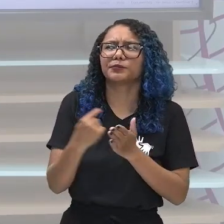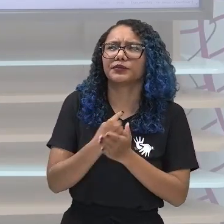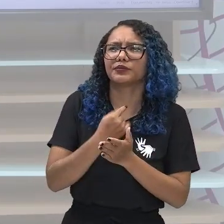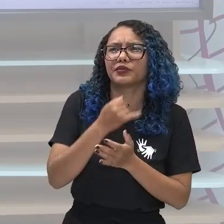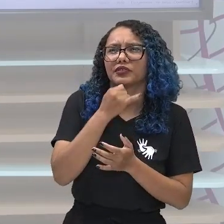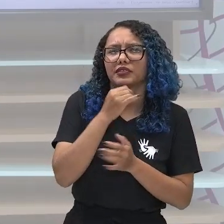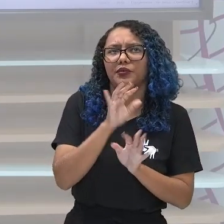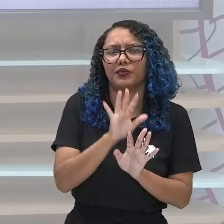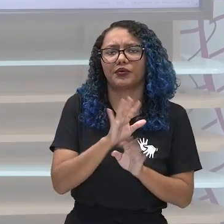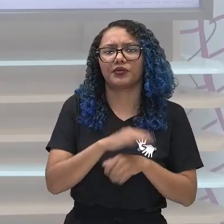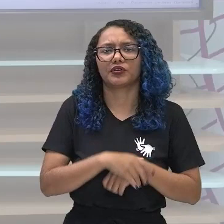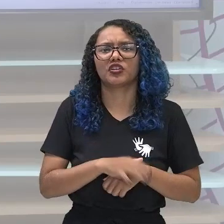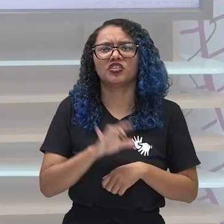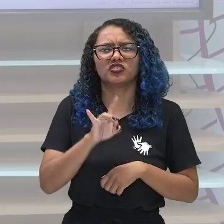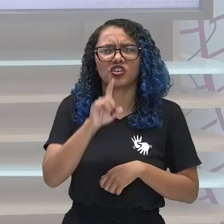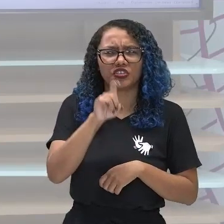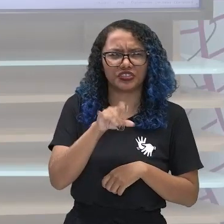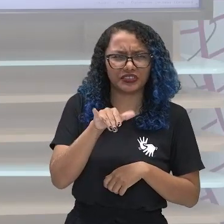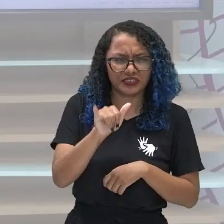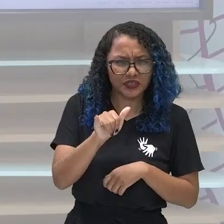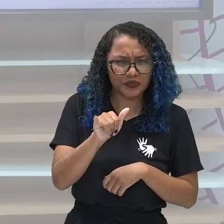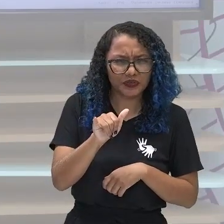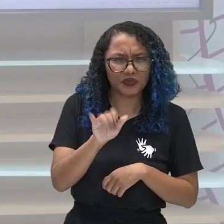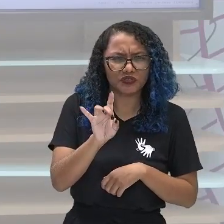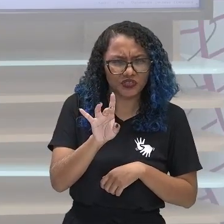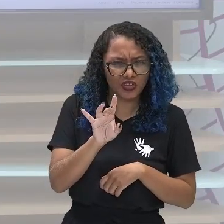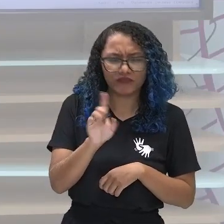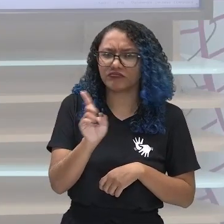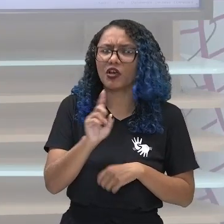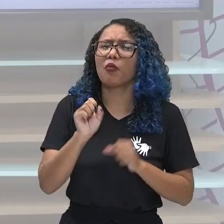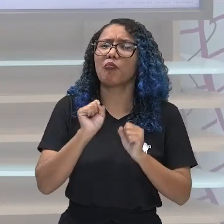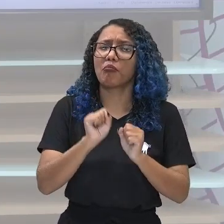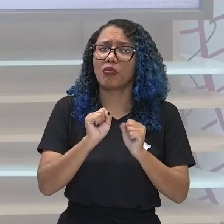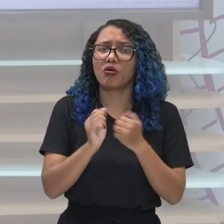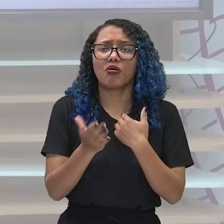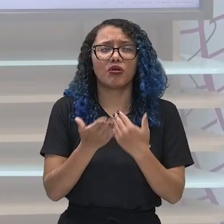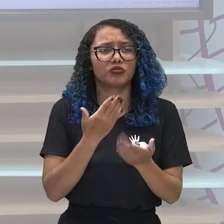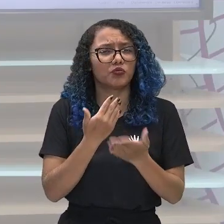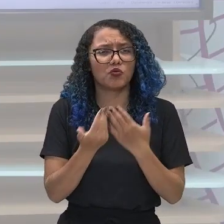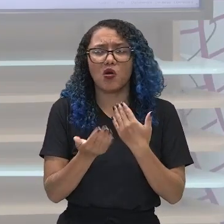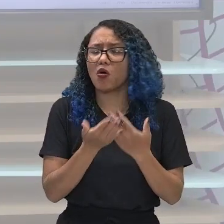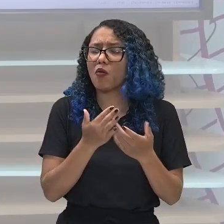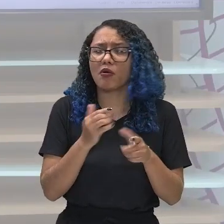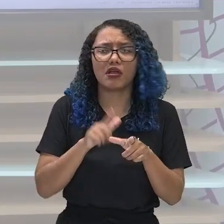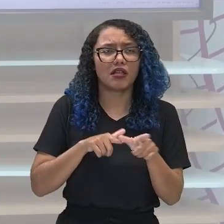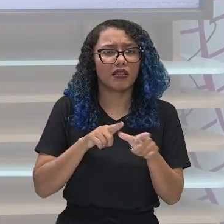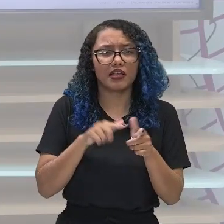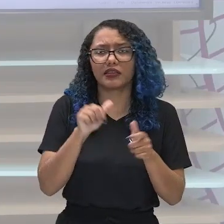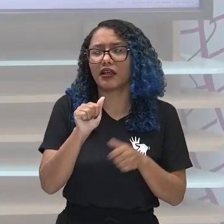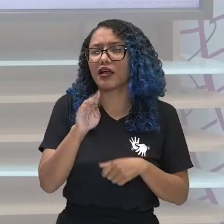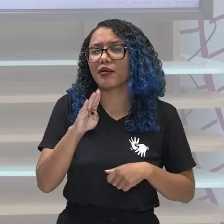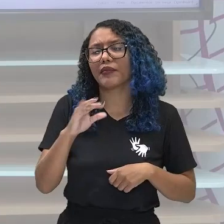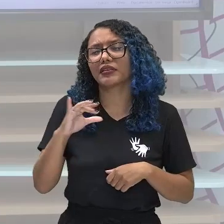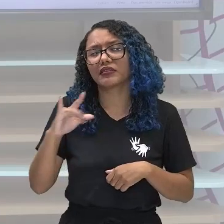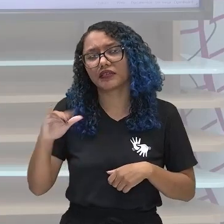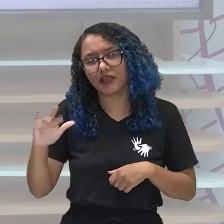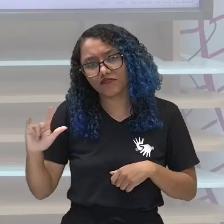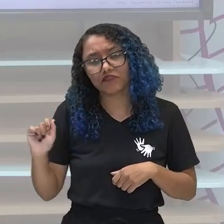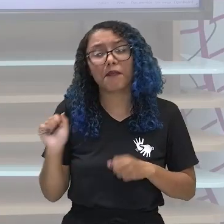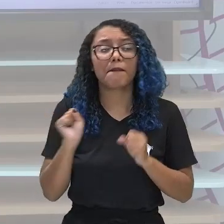posso utilizar x e y? Não, meu povo. Você pode utilizar quaisquer letras do nosso